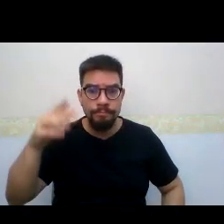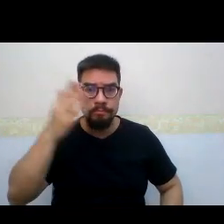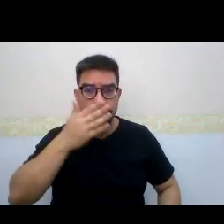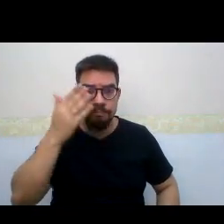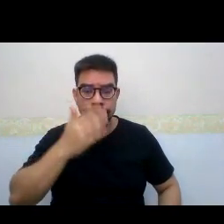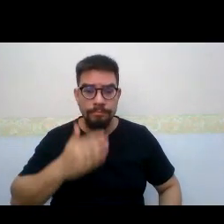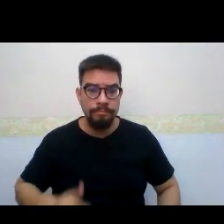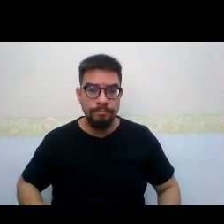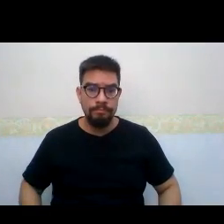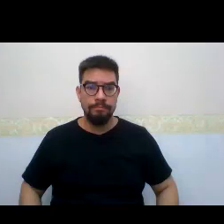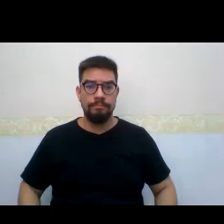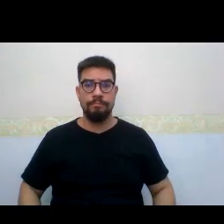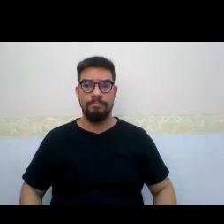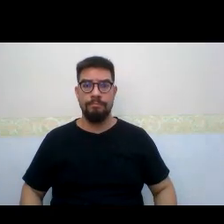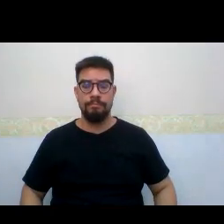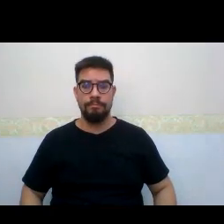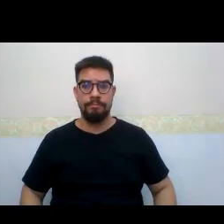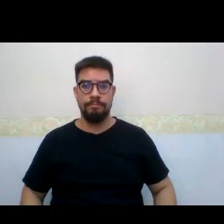né?